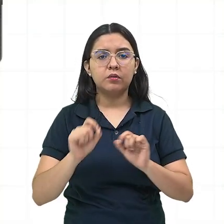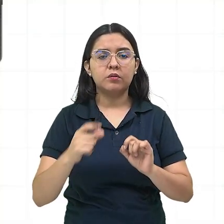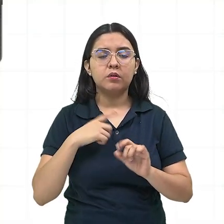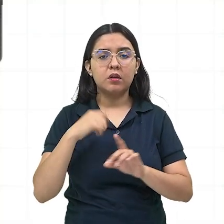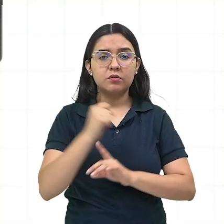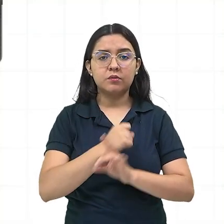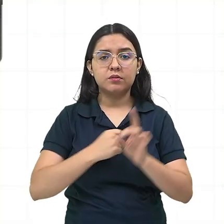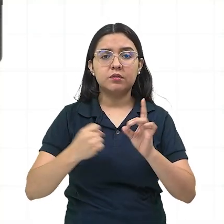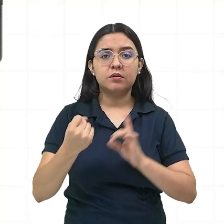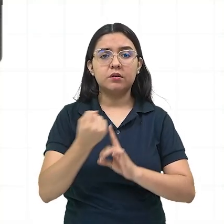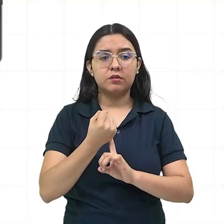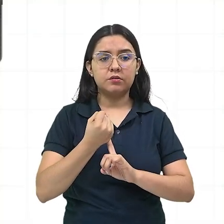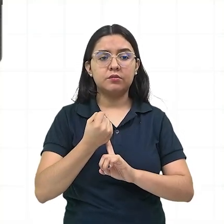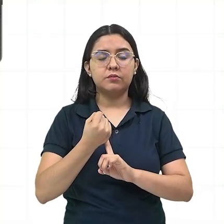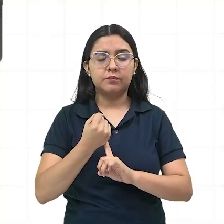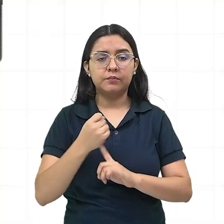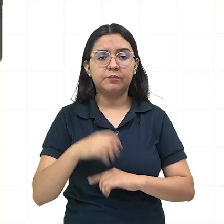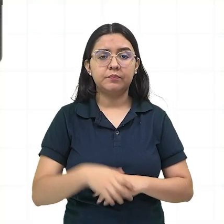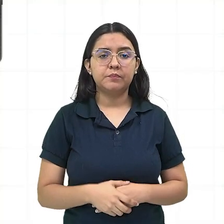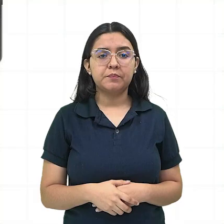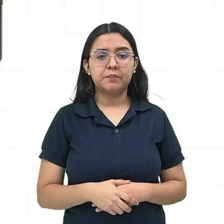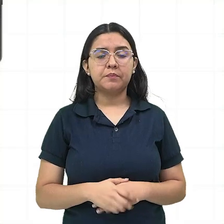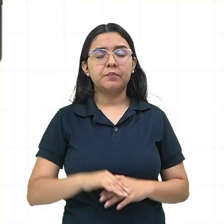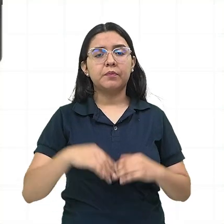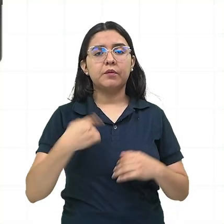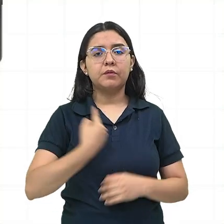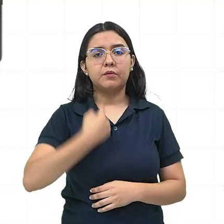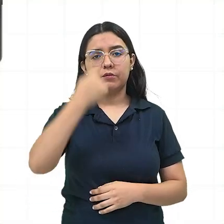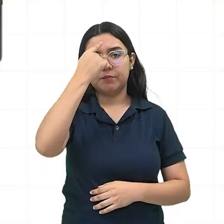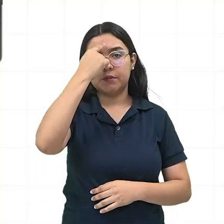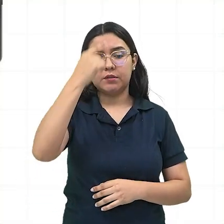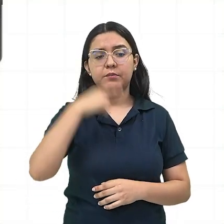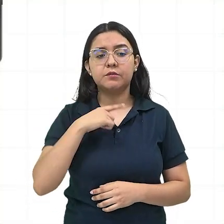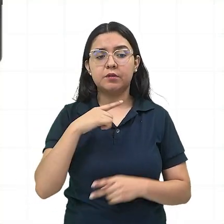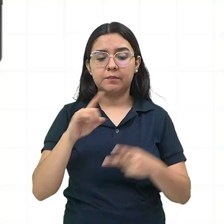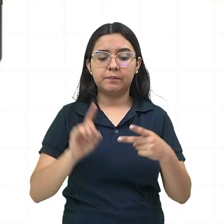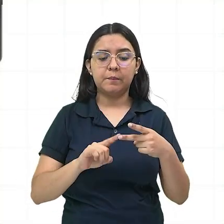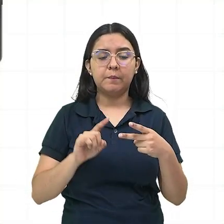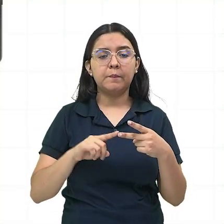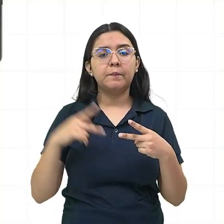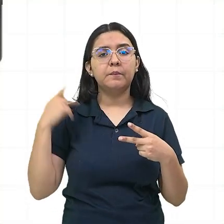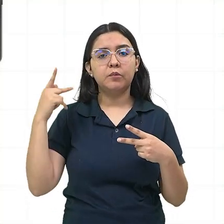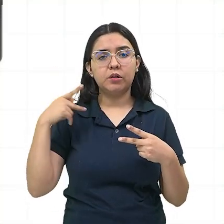a casa que é a humanidade. Quando pensamos na política,